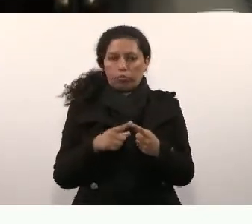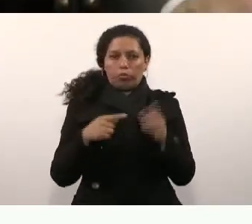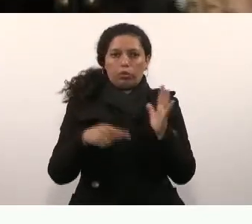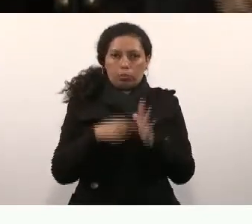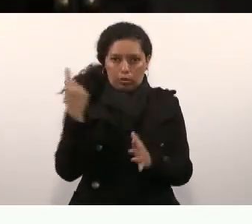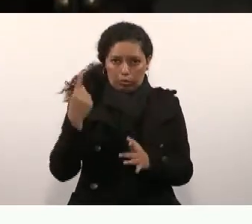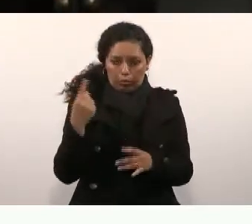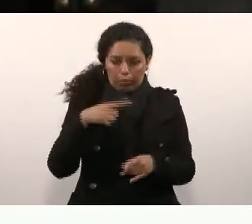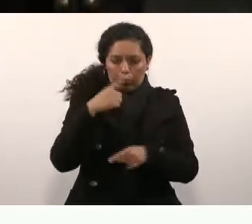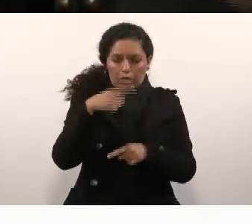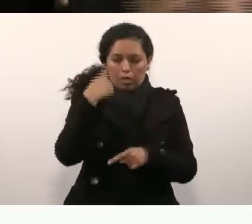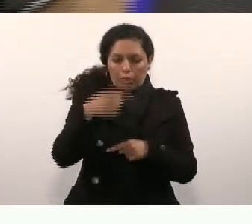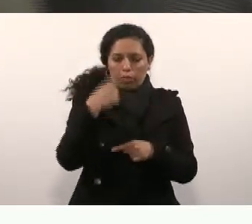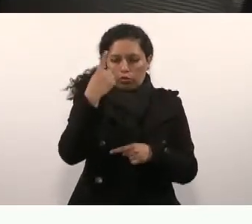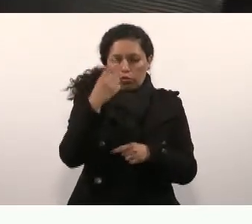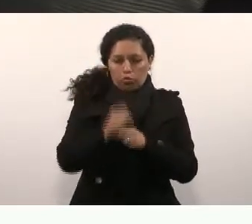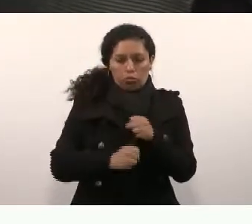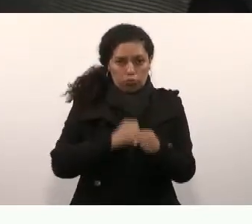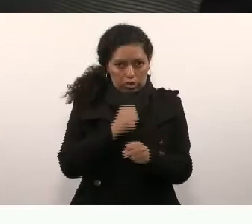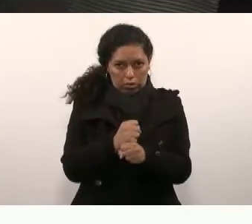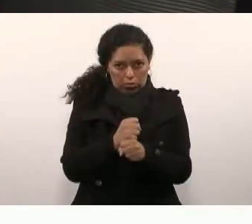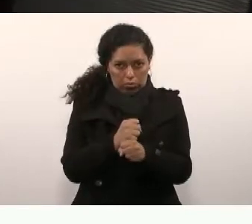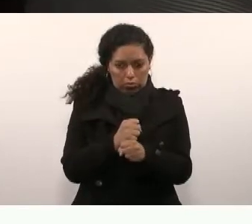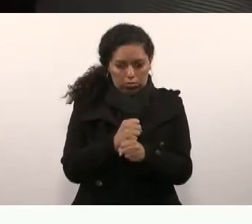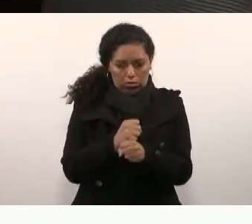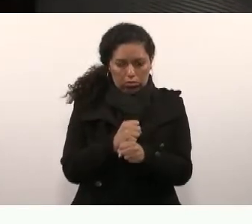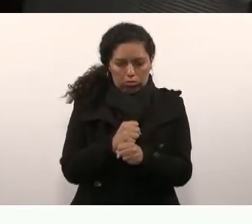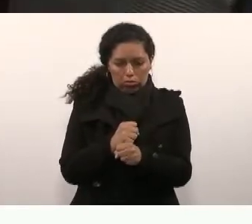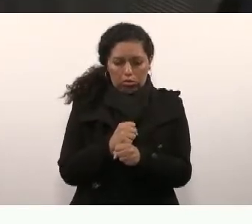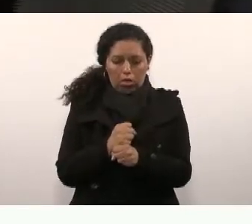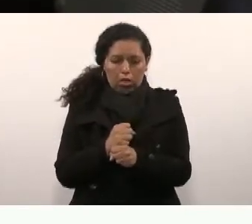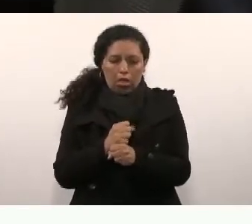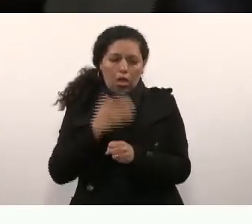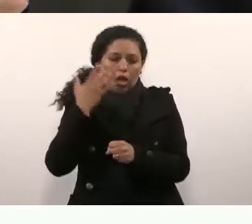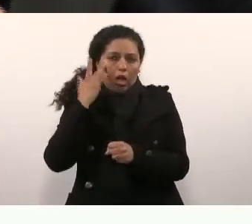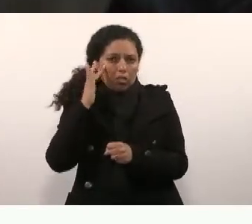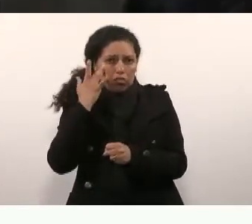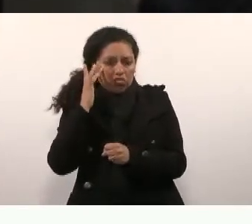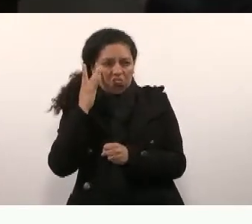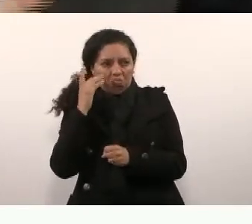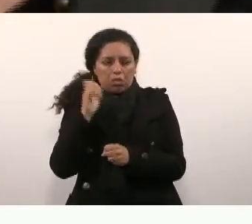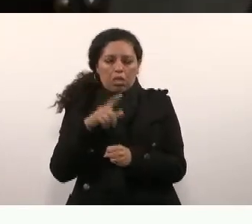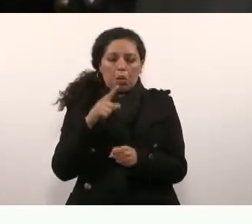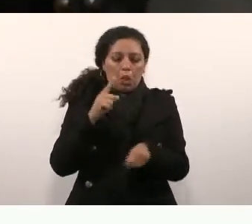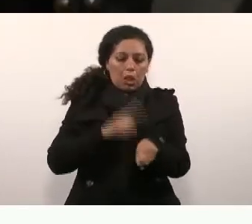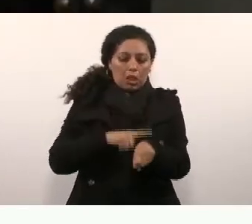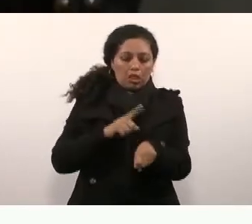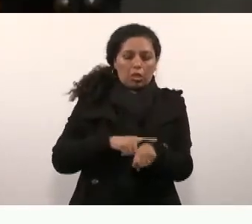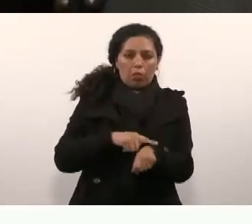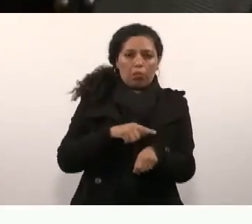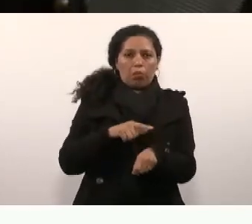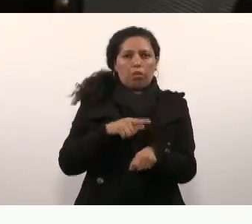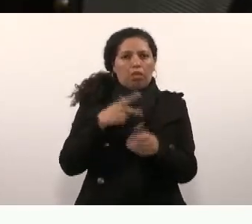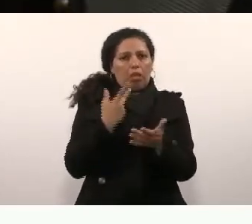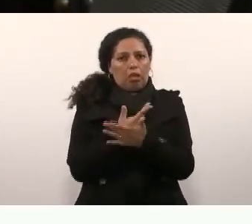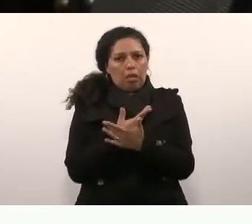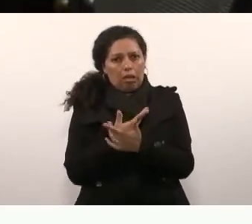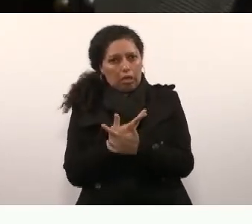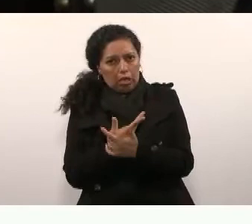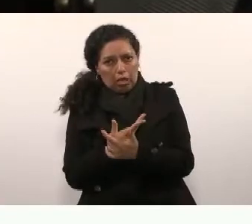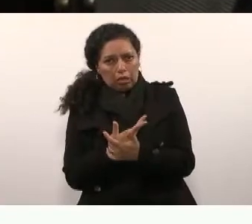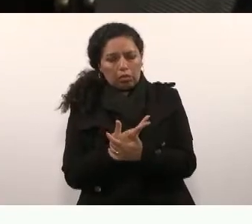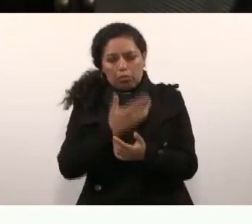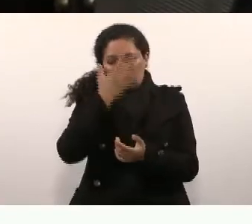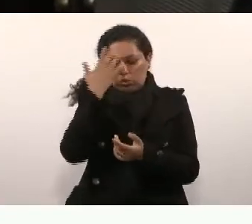Primeiro, depois de um ano, é um prazo que talvez não é suficiente. Acho que muitos de nós que utilizamos bilhete únicos, cidadãos do